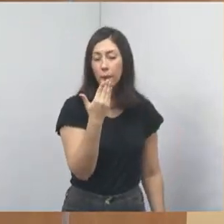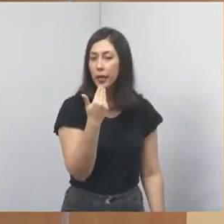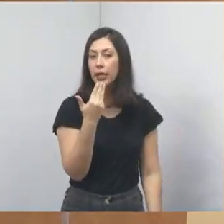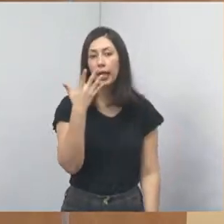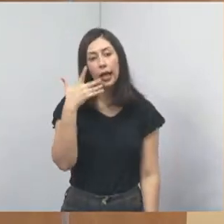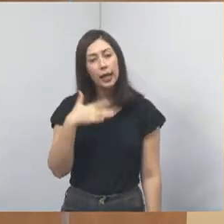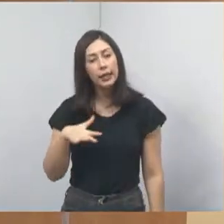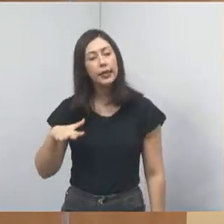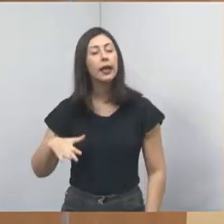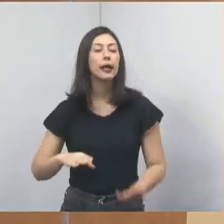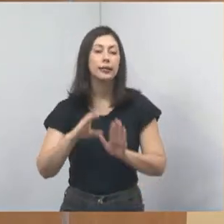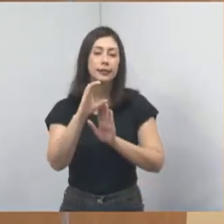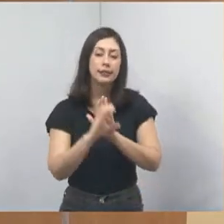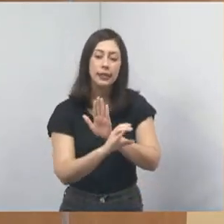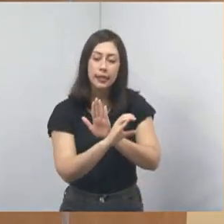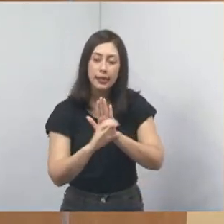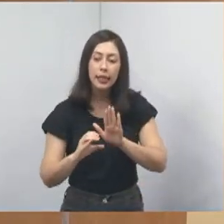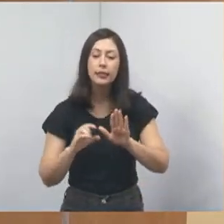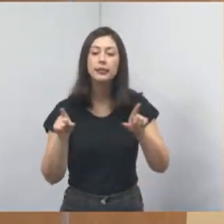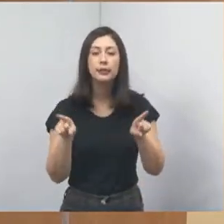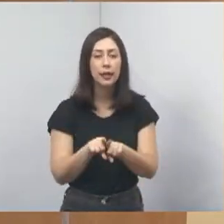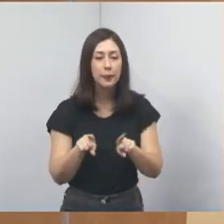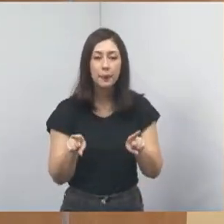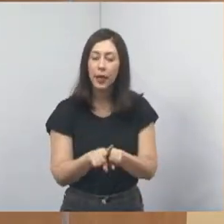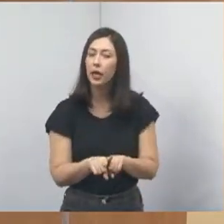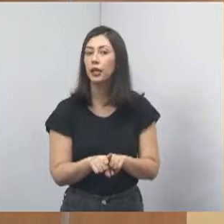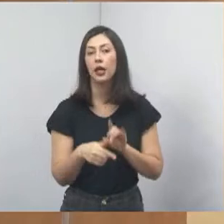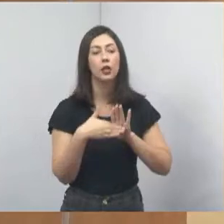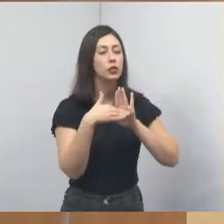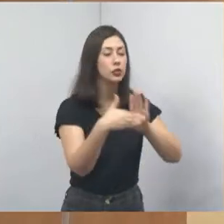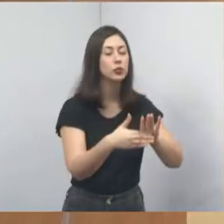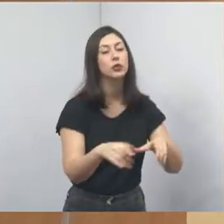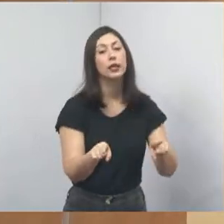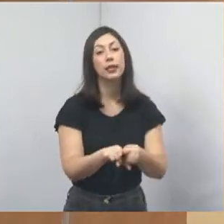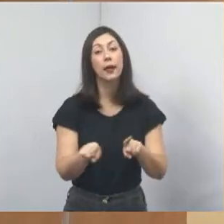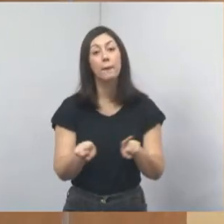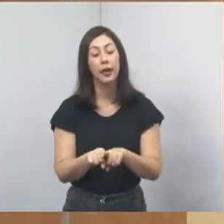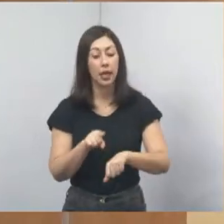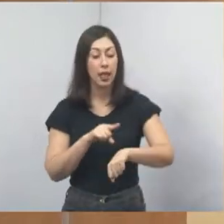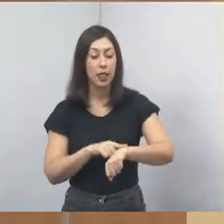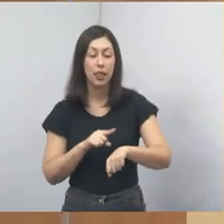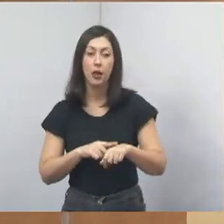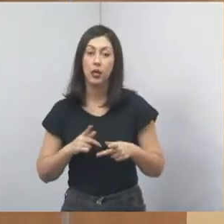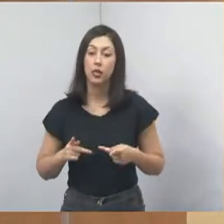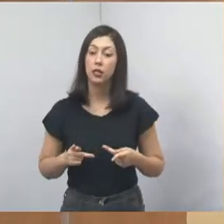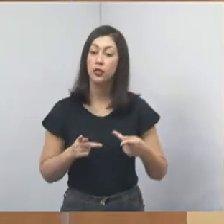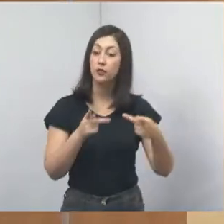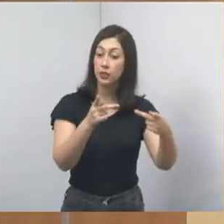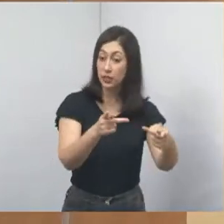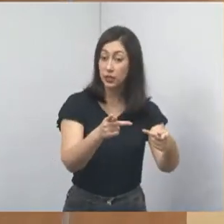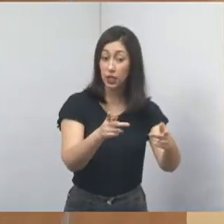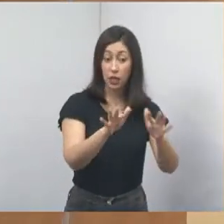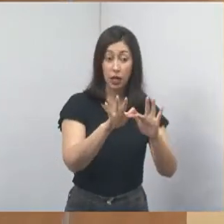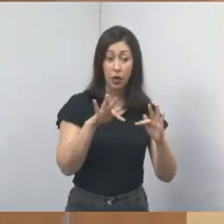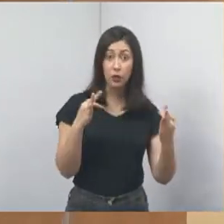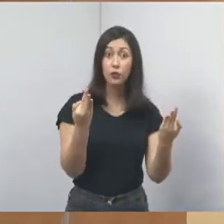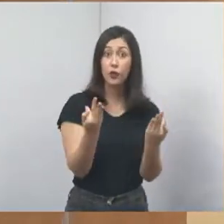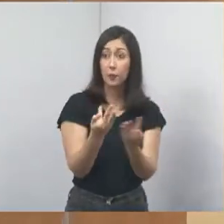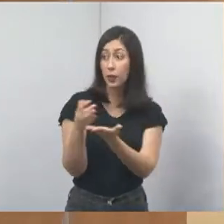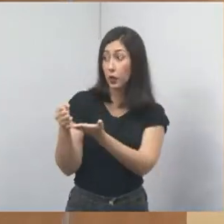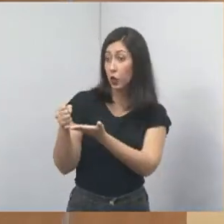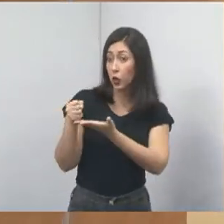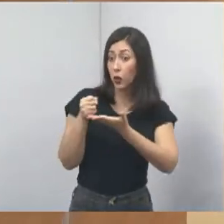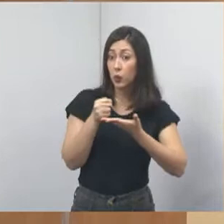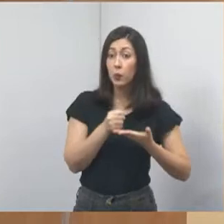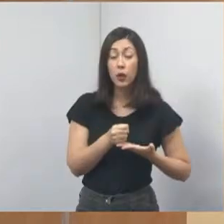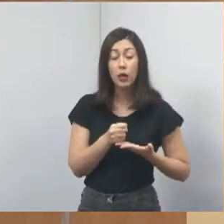terem contato com a realidade de quem doa, e depois na visita que as famílias que são assistidas, a visita que